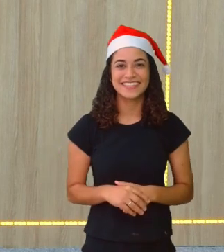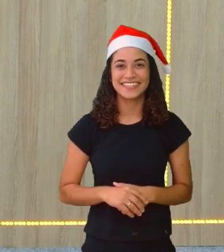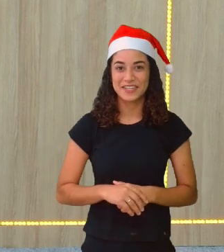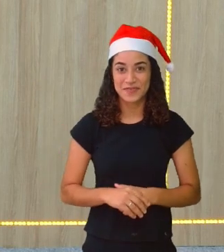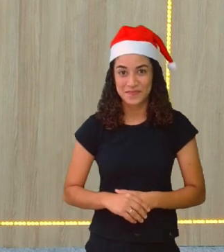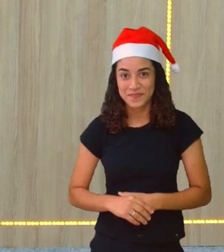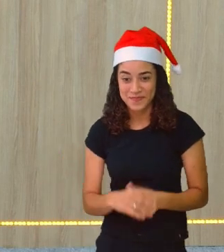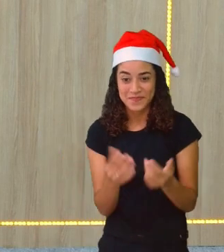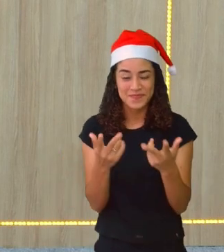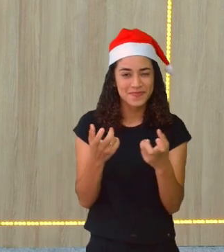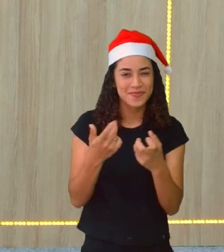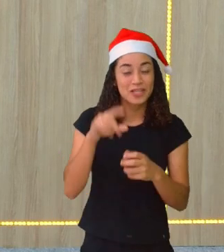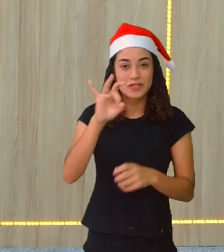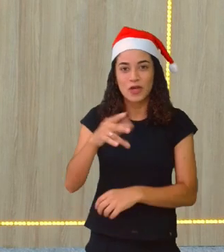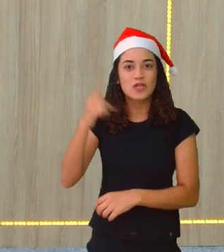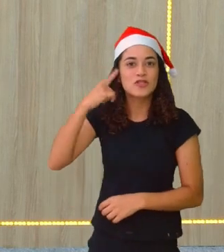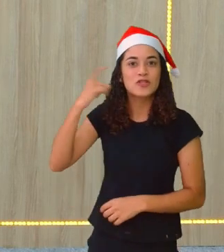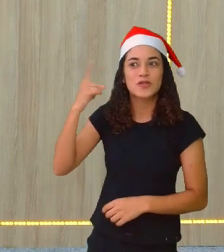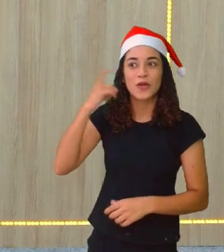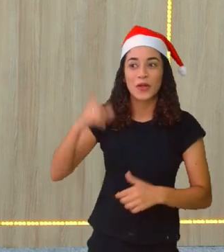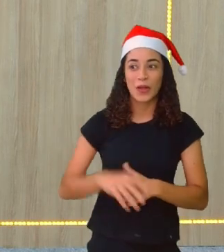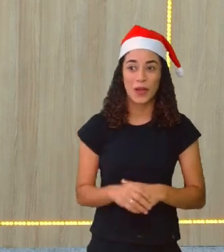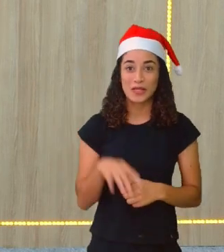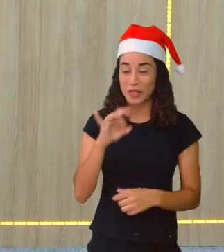Estão ouvindo?